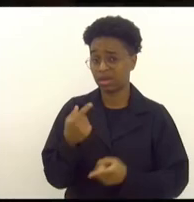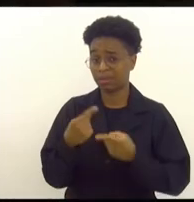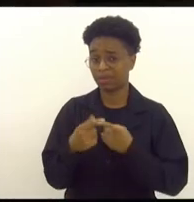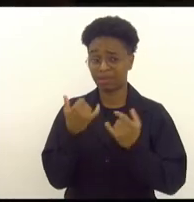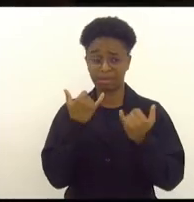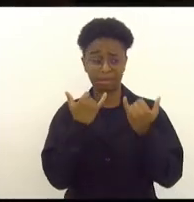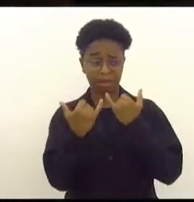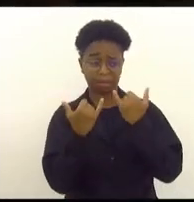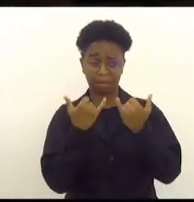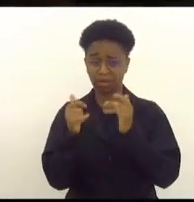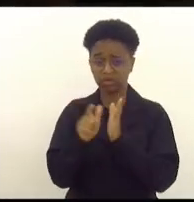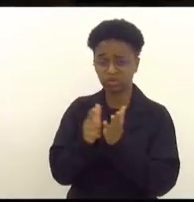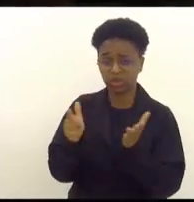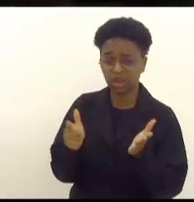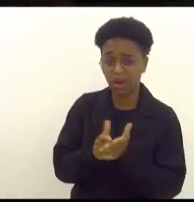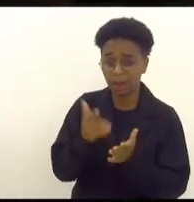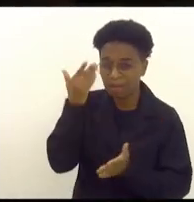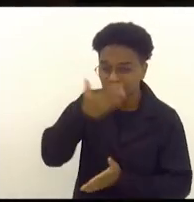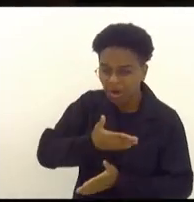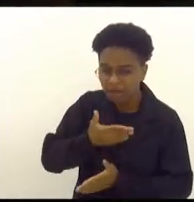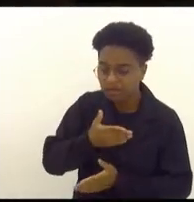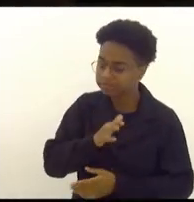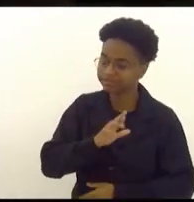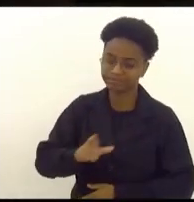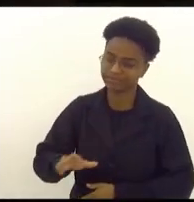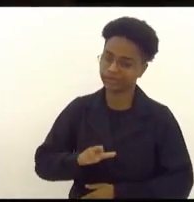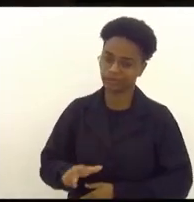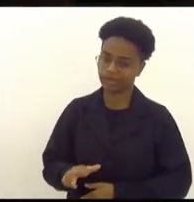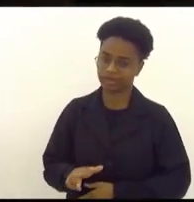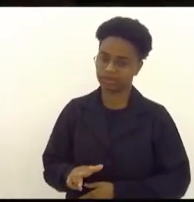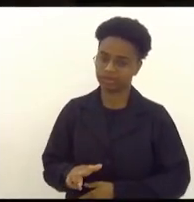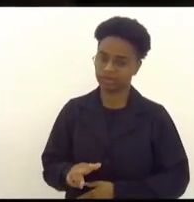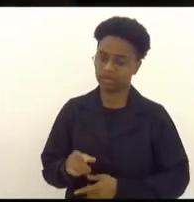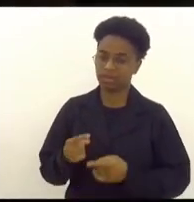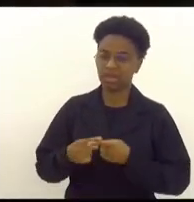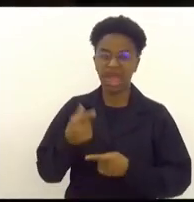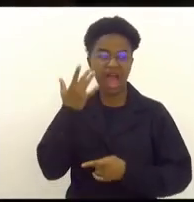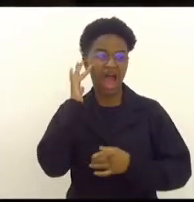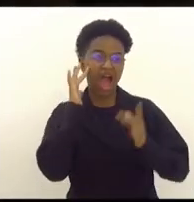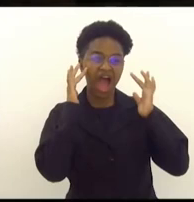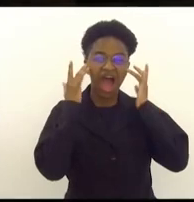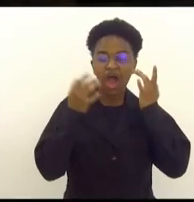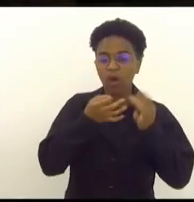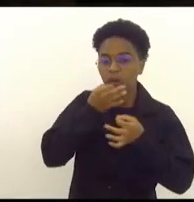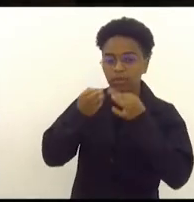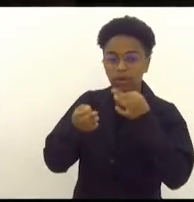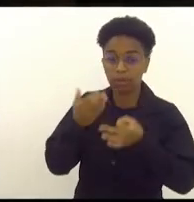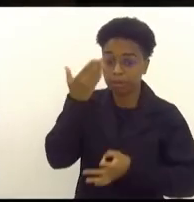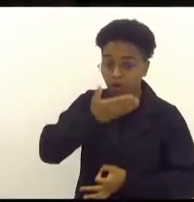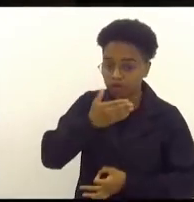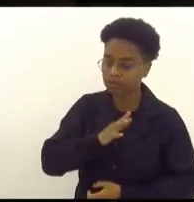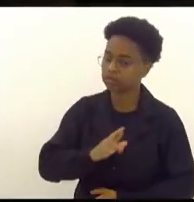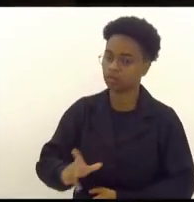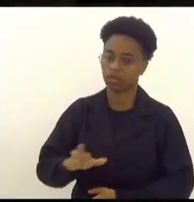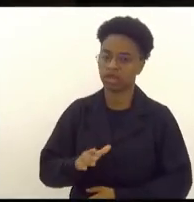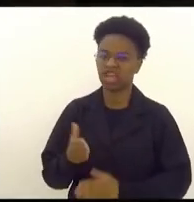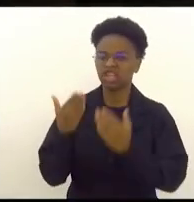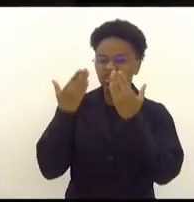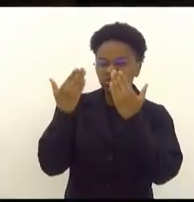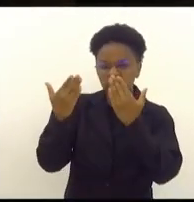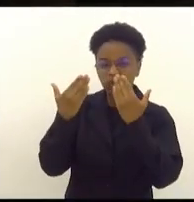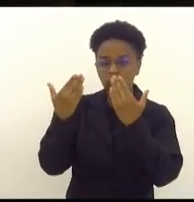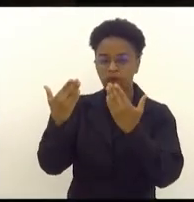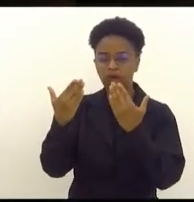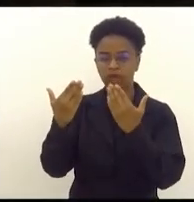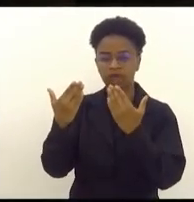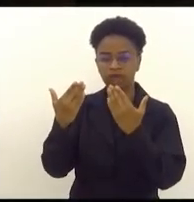jornal não é prova astrologia não é prova desconfiança